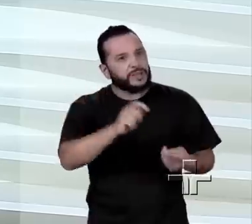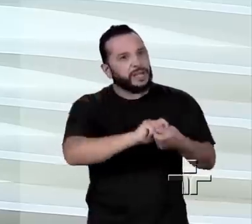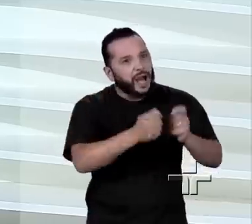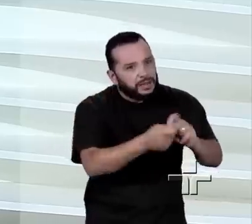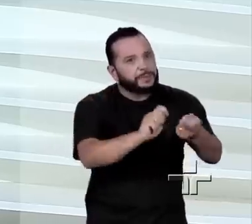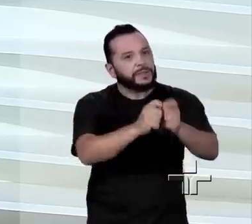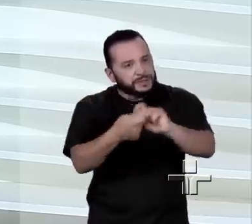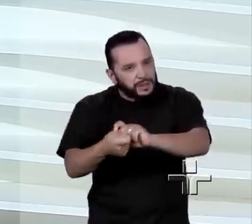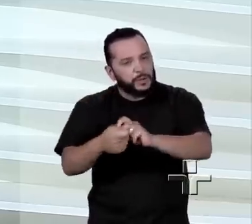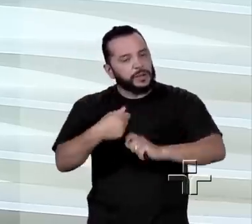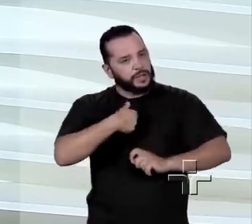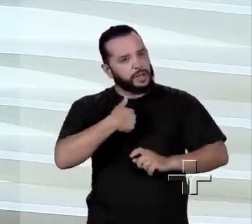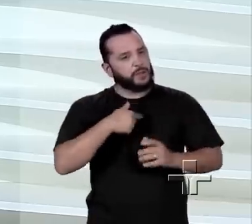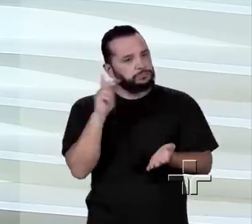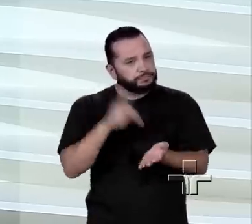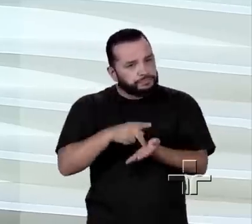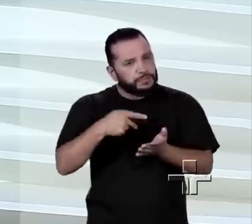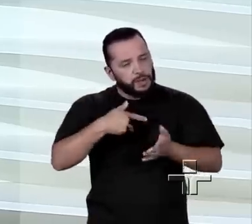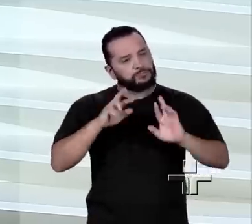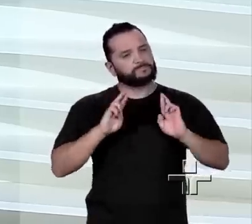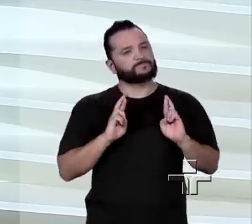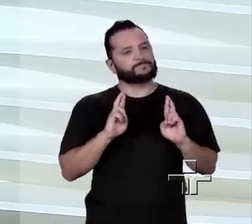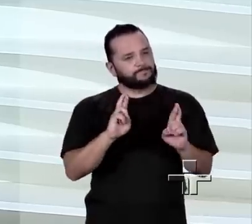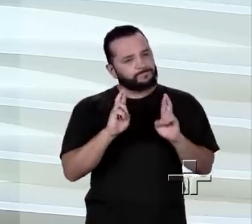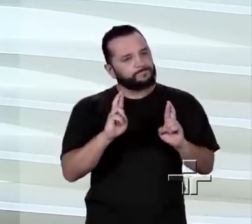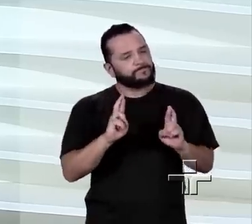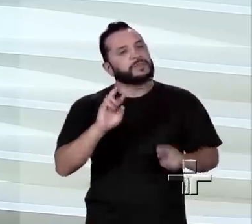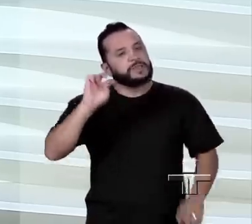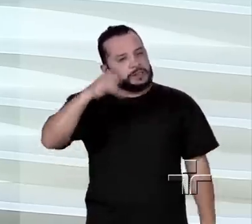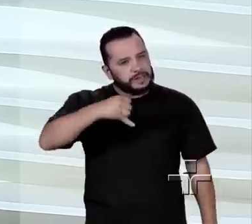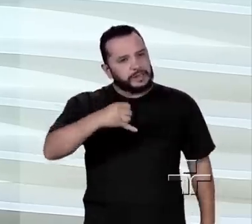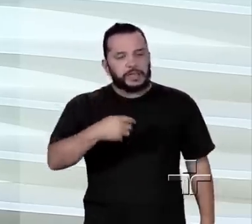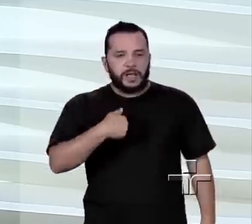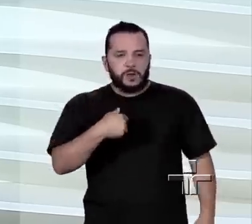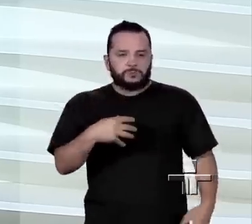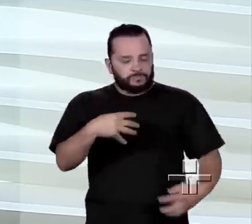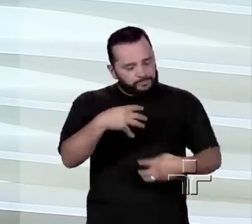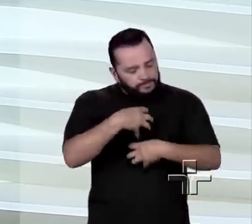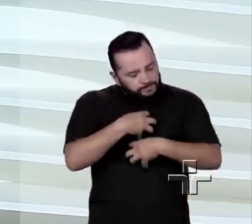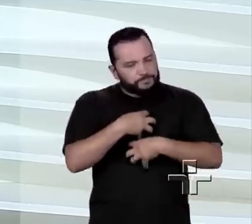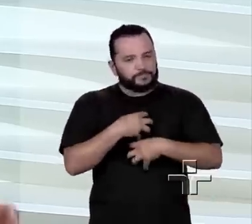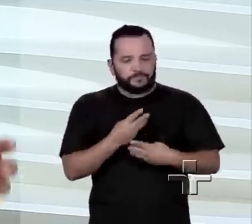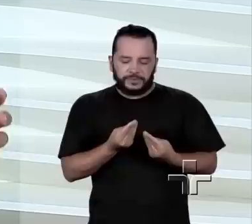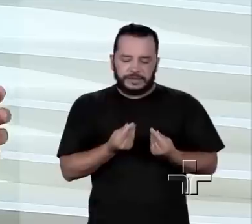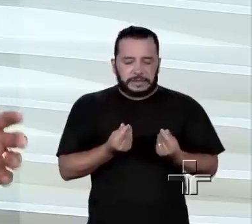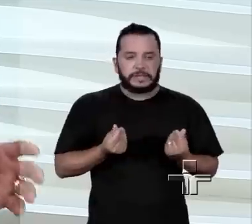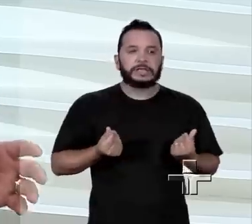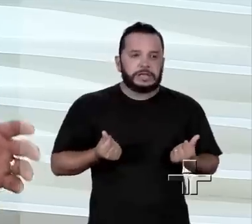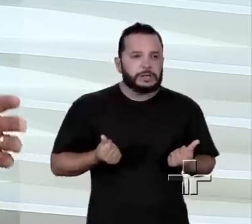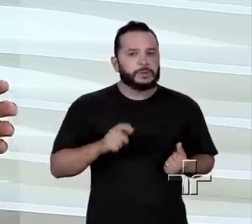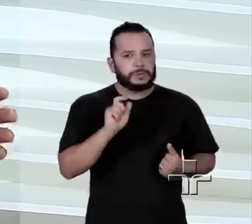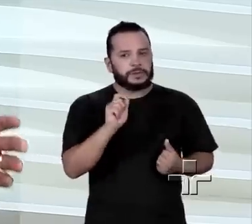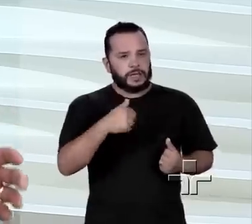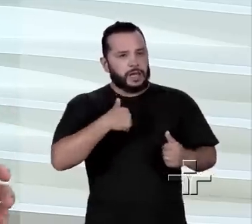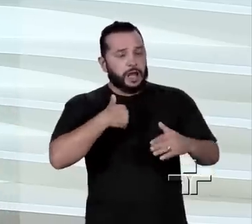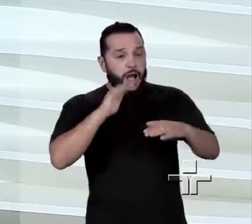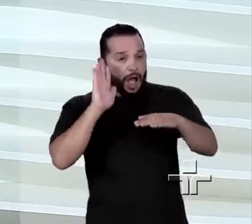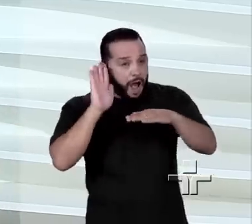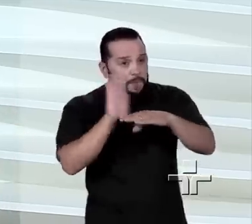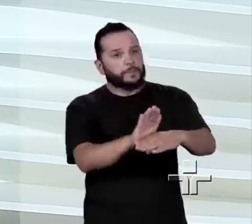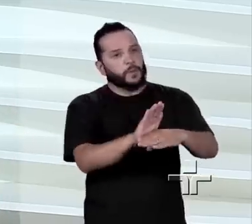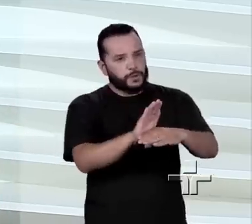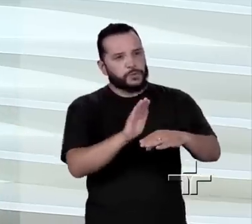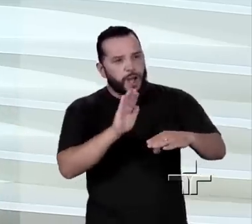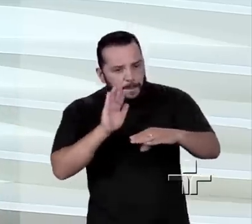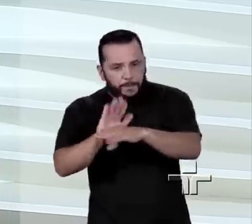muito esperançoso, tenho sentido um apoiamento a esse processo e a essa